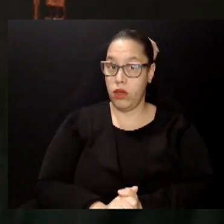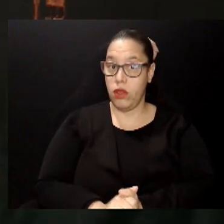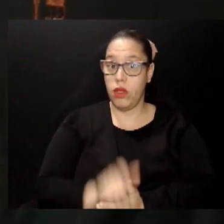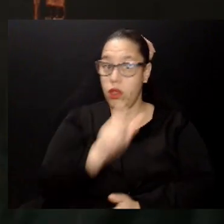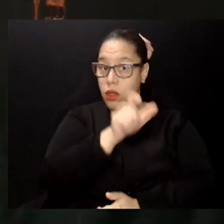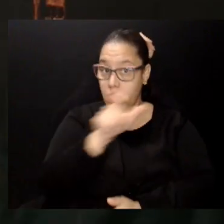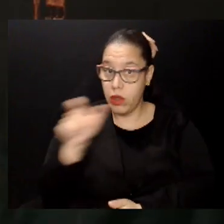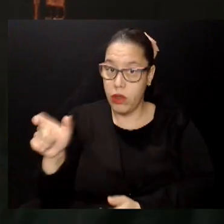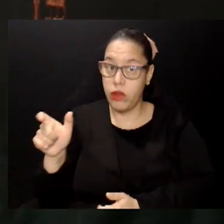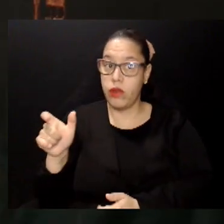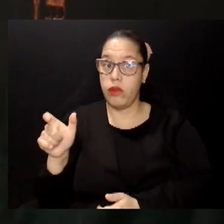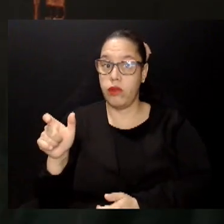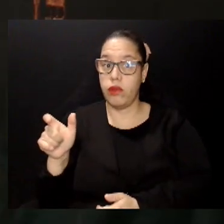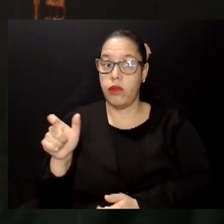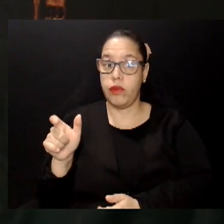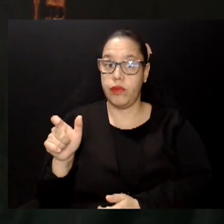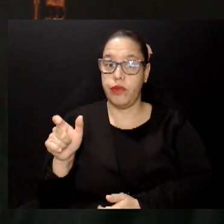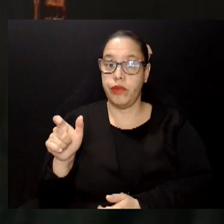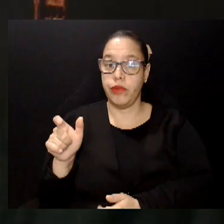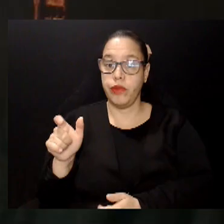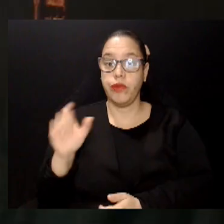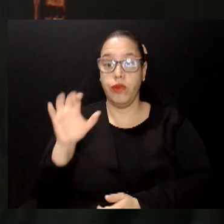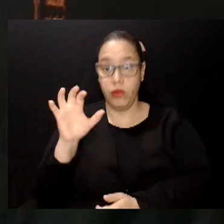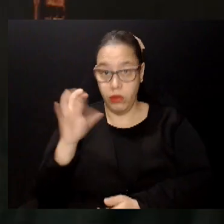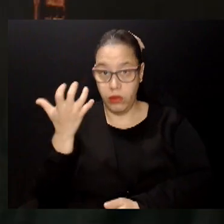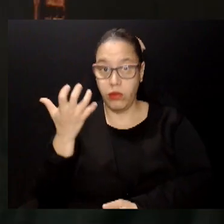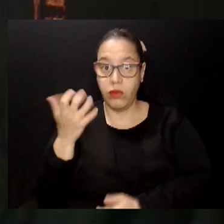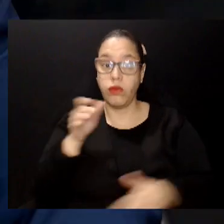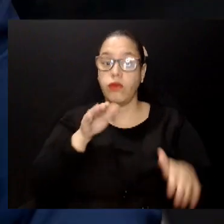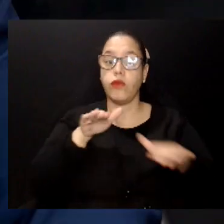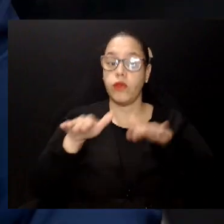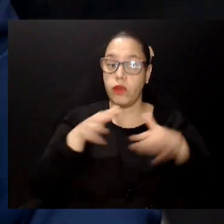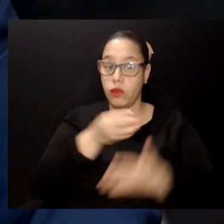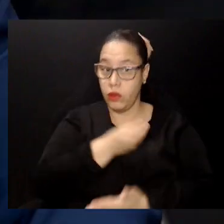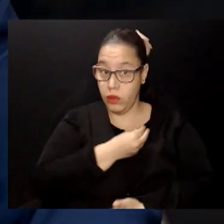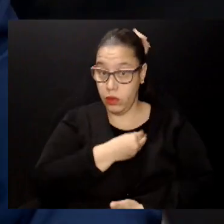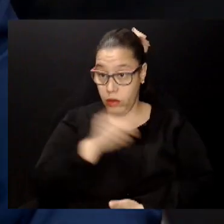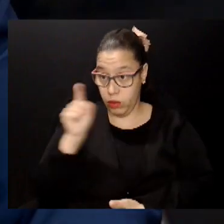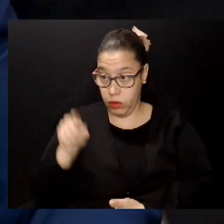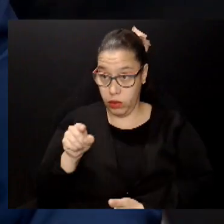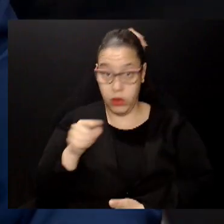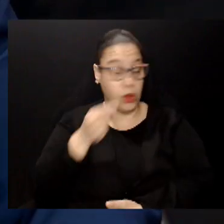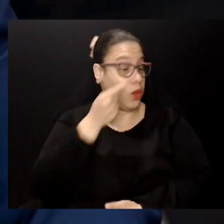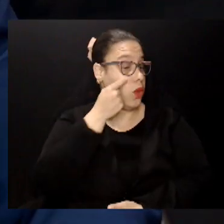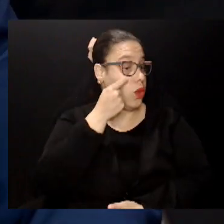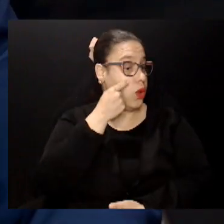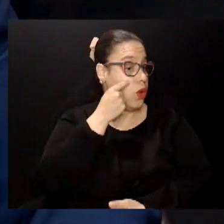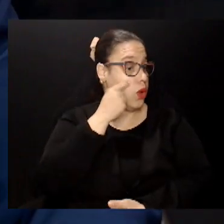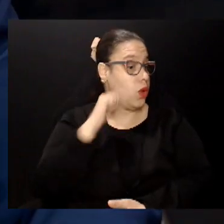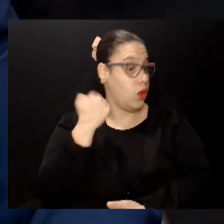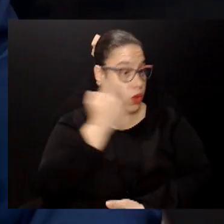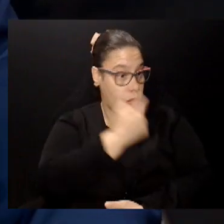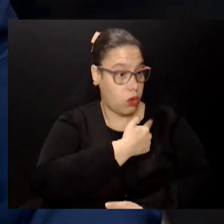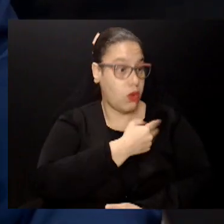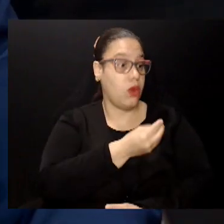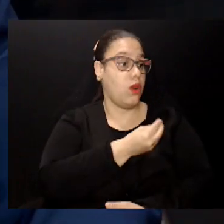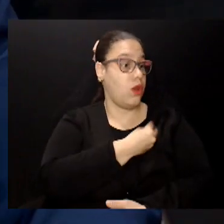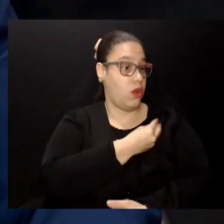por essa situação em algum momento da vida, não é? Olha, todos passamos por essas situações.